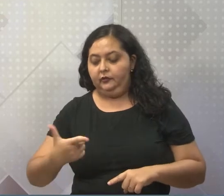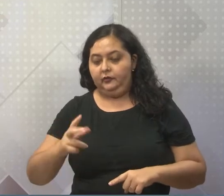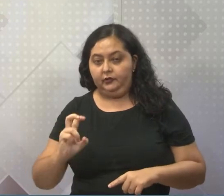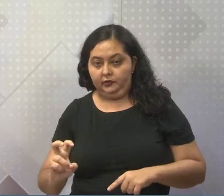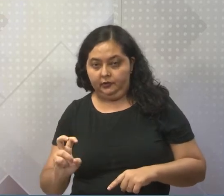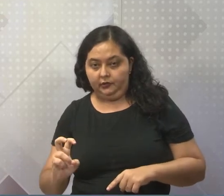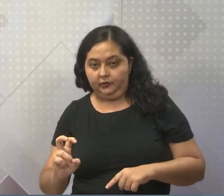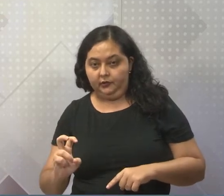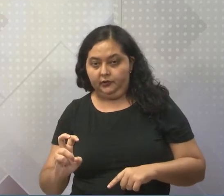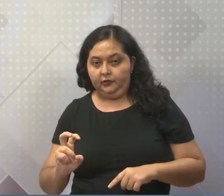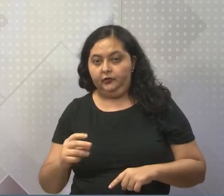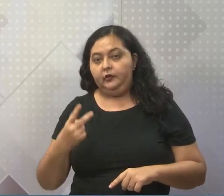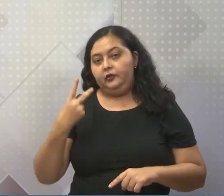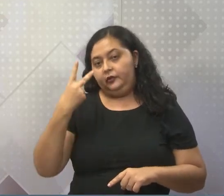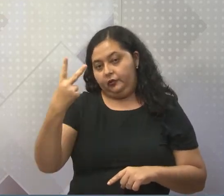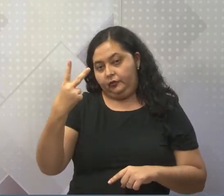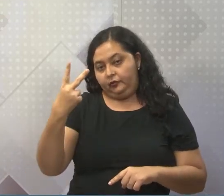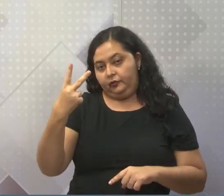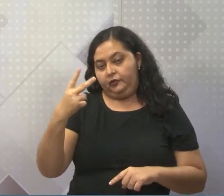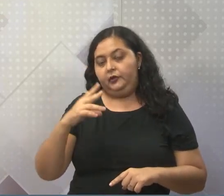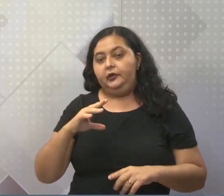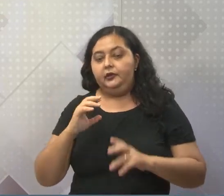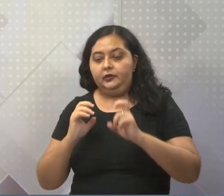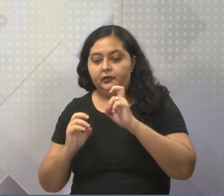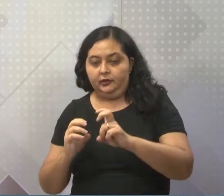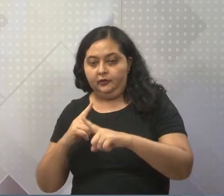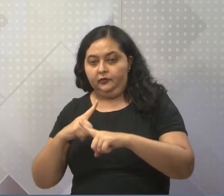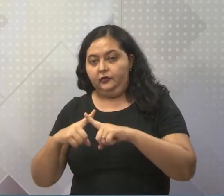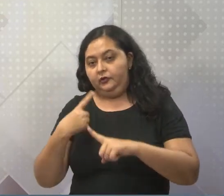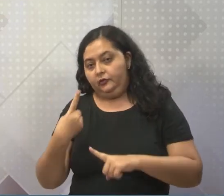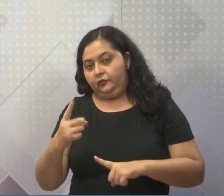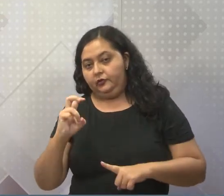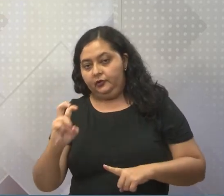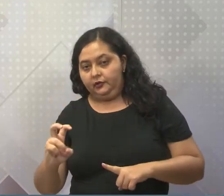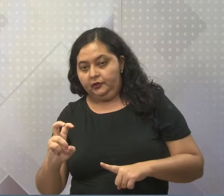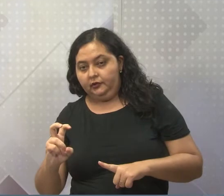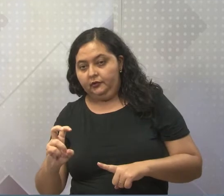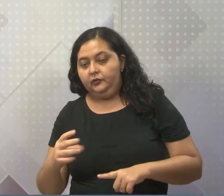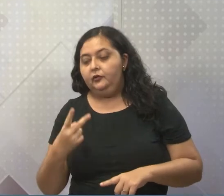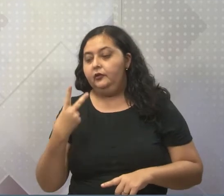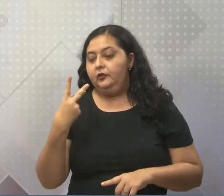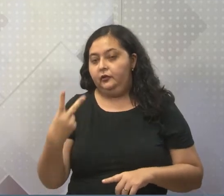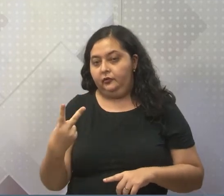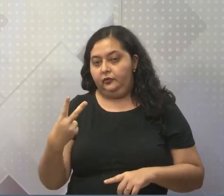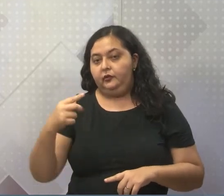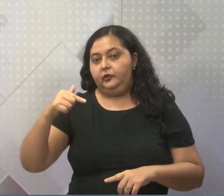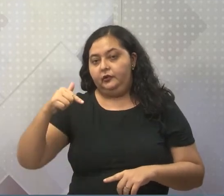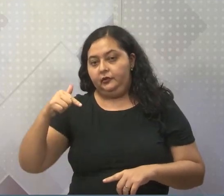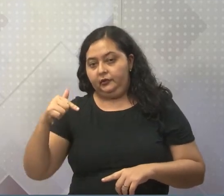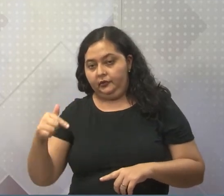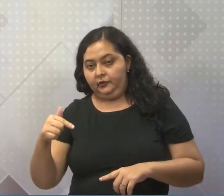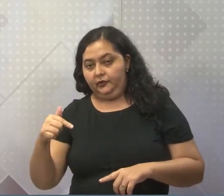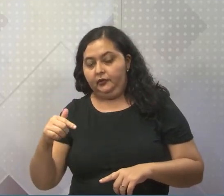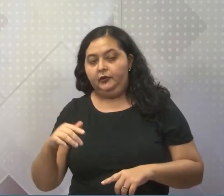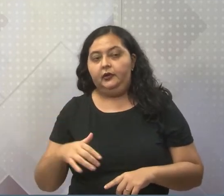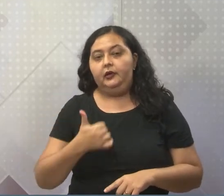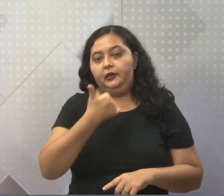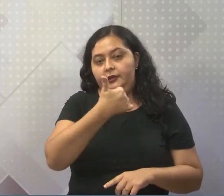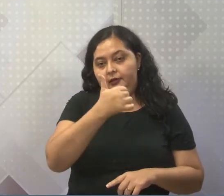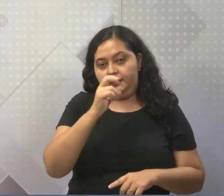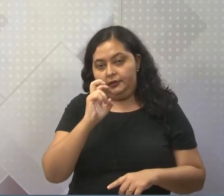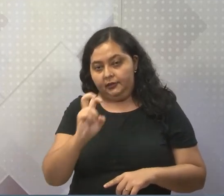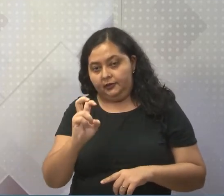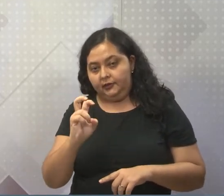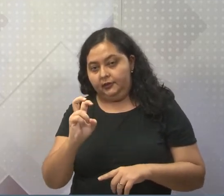25, vão 2. 5 vezes 1, 5. E 2, 7. 15, 75